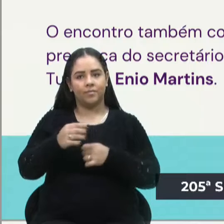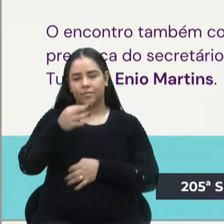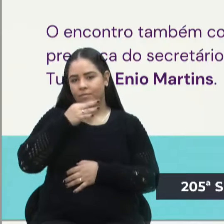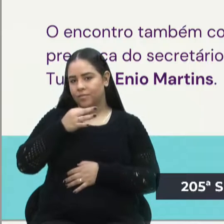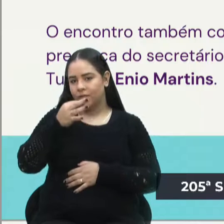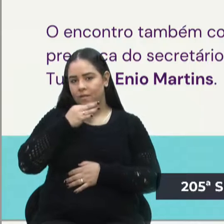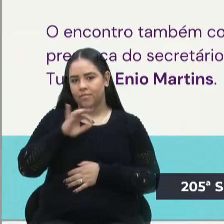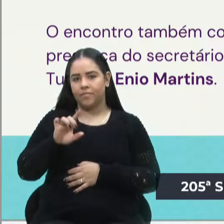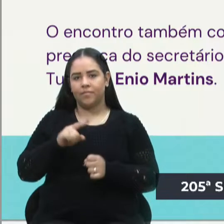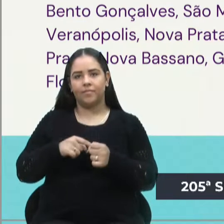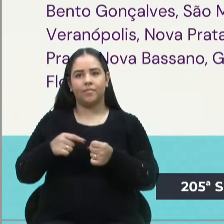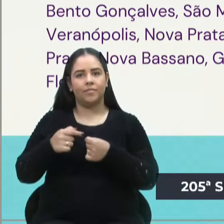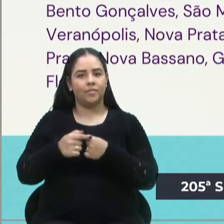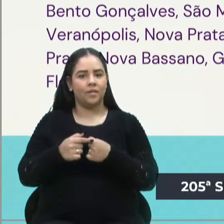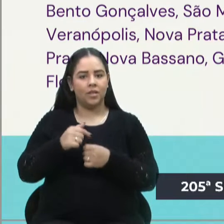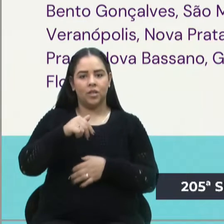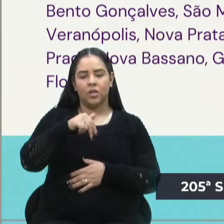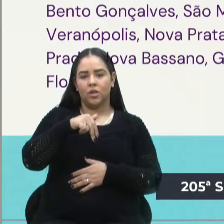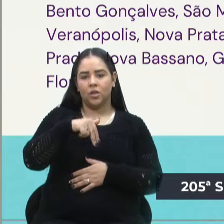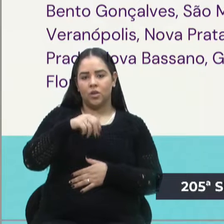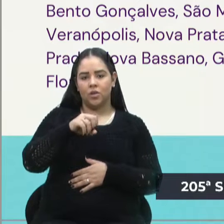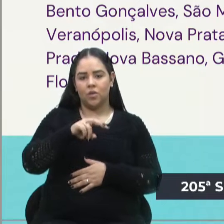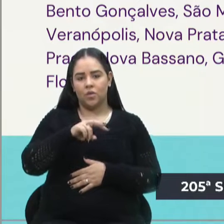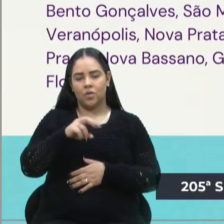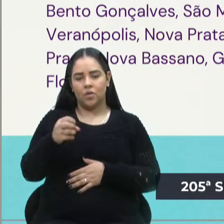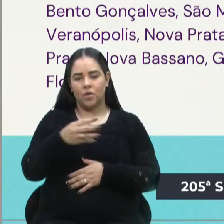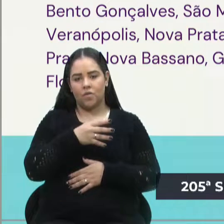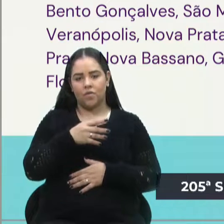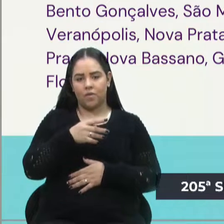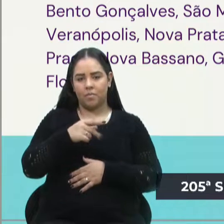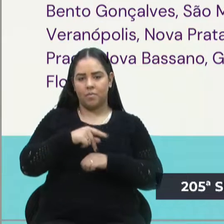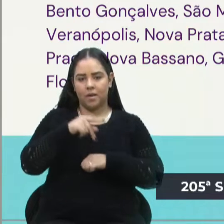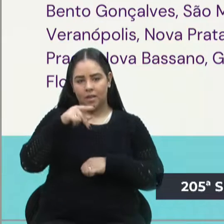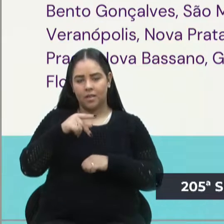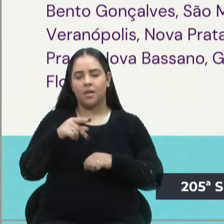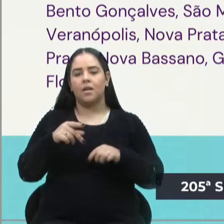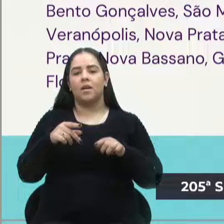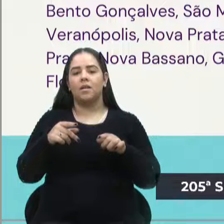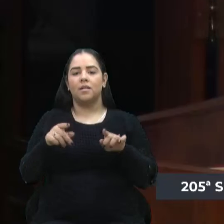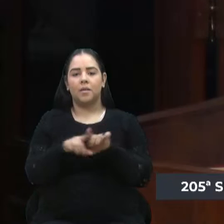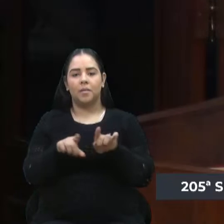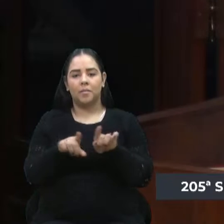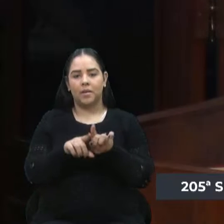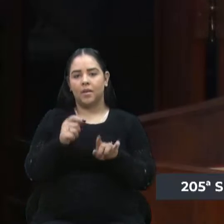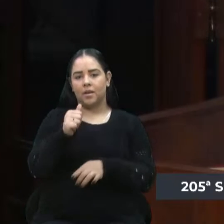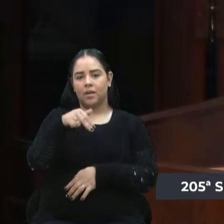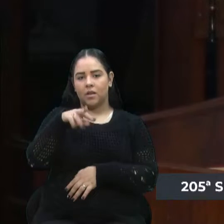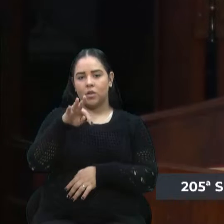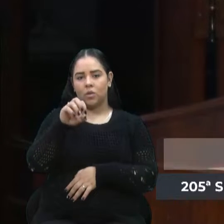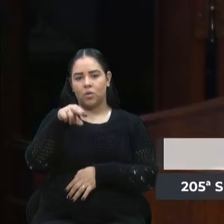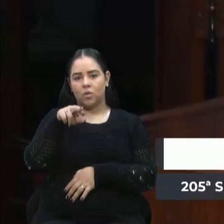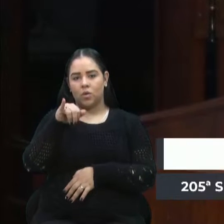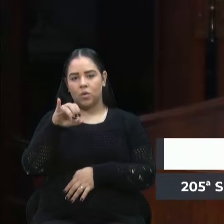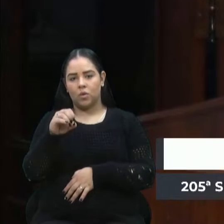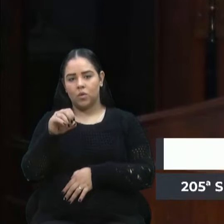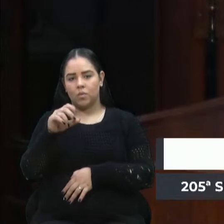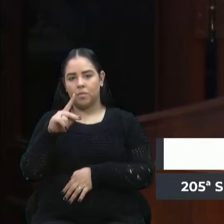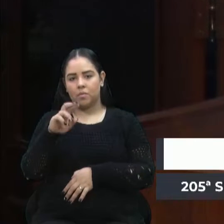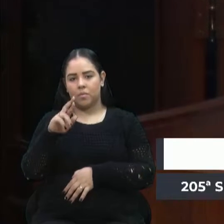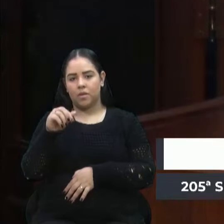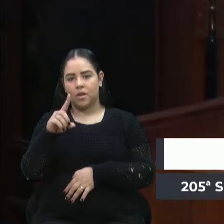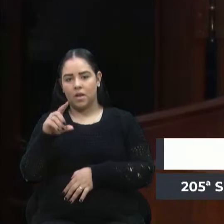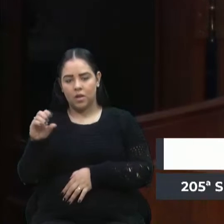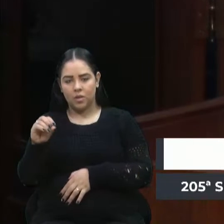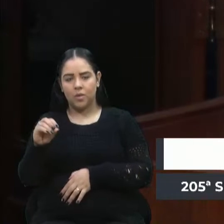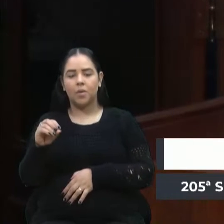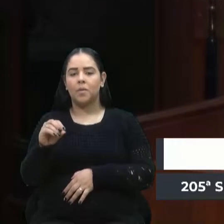a cidade de Nova Prata, a cidade de Antônio Prado, mas pensar de forma conjunta, né? Então, vou pedir para o pessoal da TV